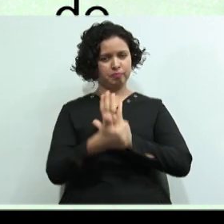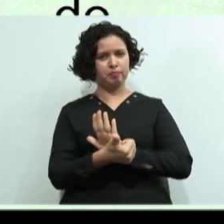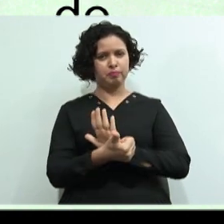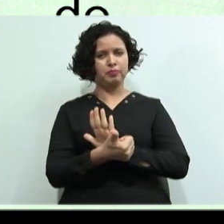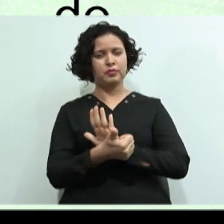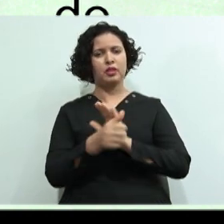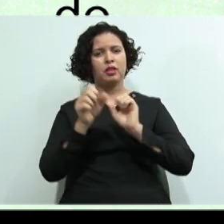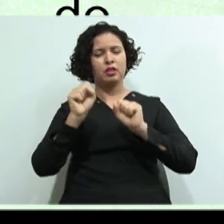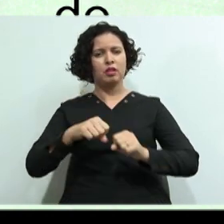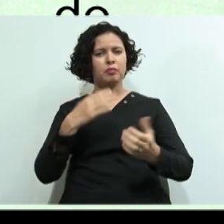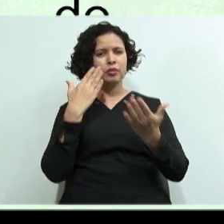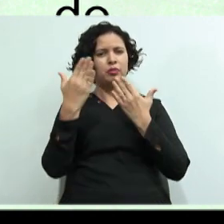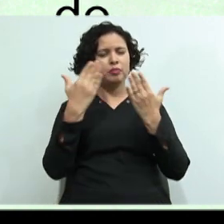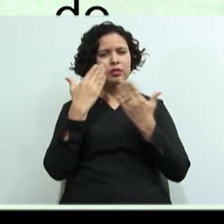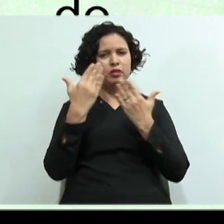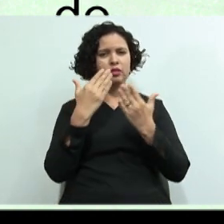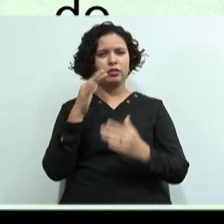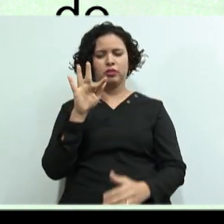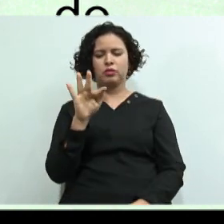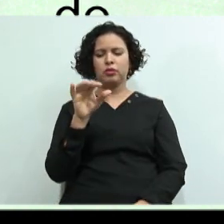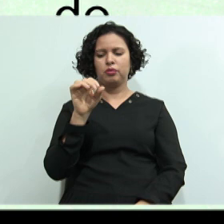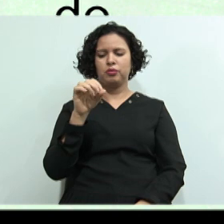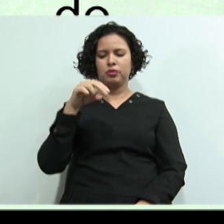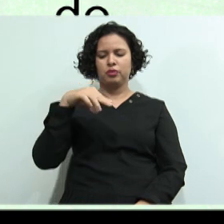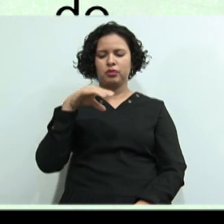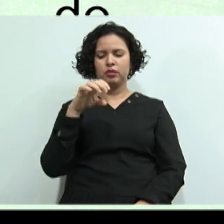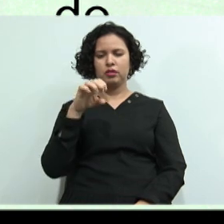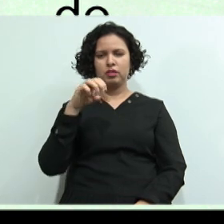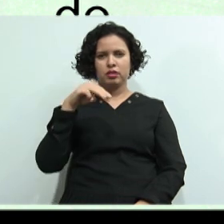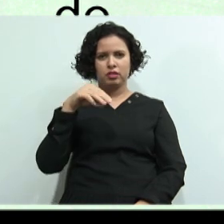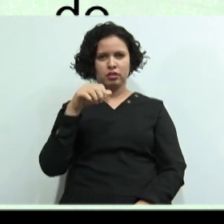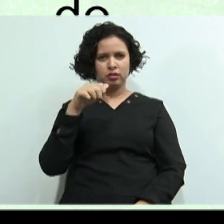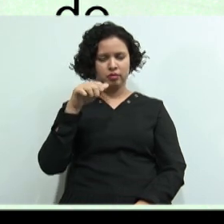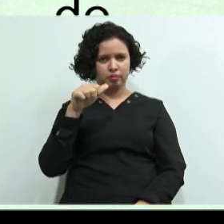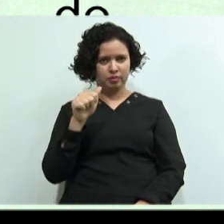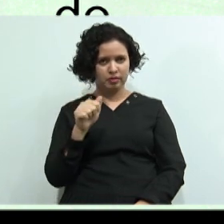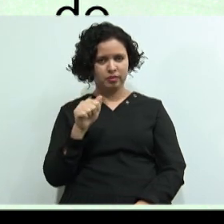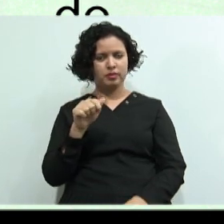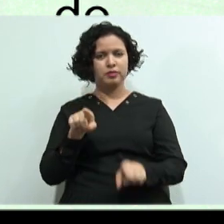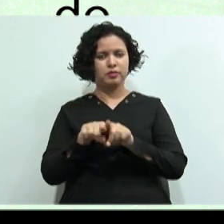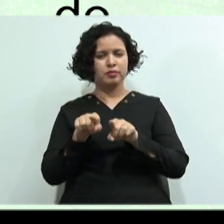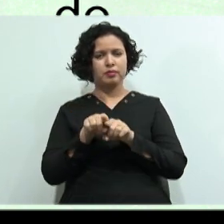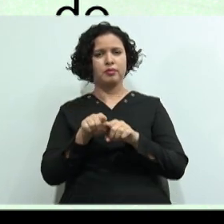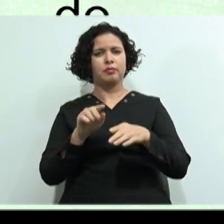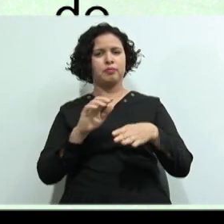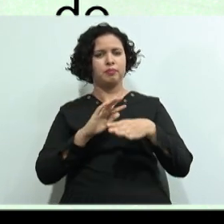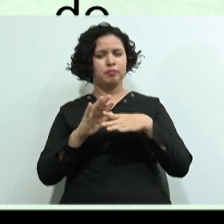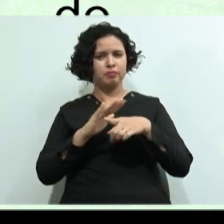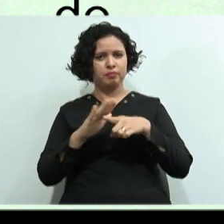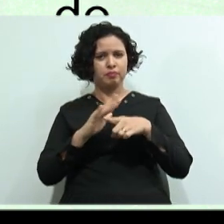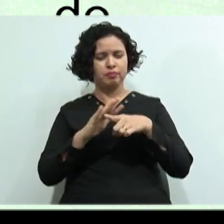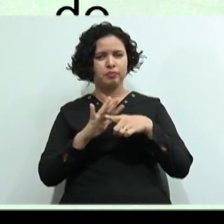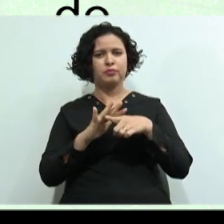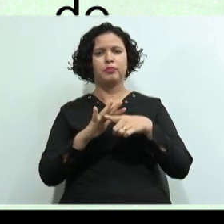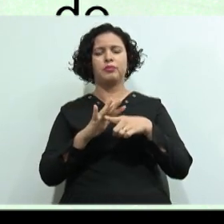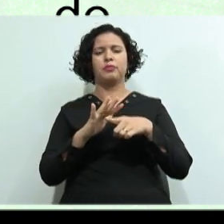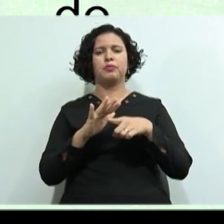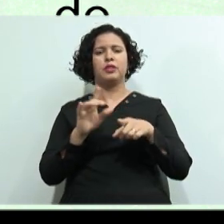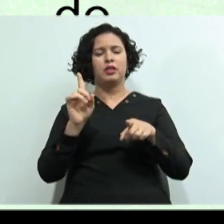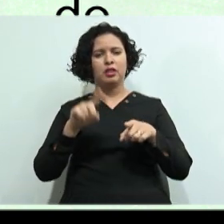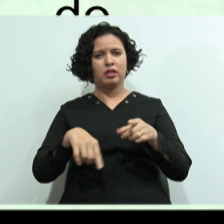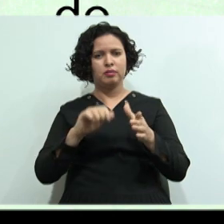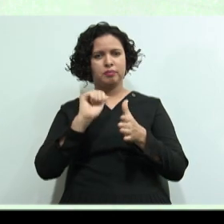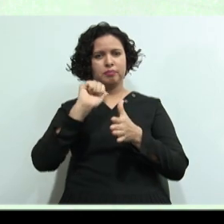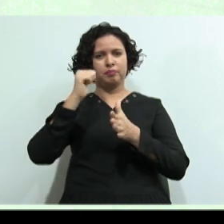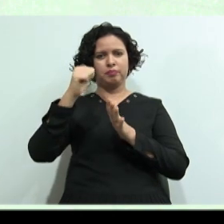ser comparados aos fonemas e às vezes aos morfemas. São chamados de parâmetros no caso da língua de sinais,